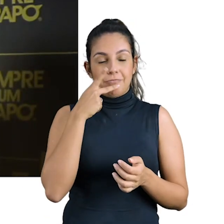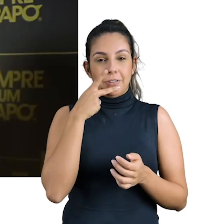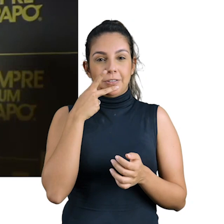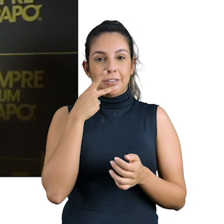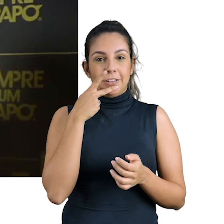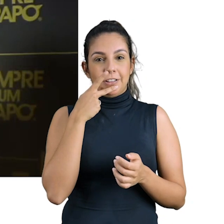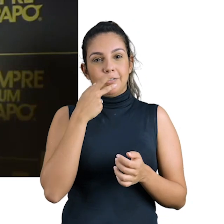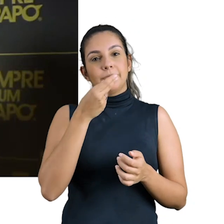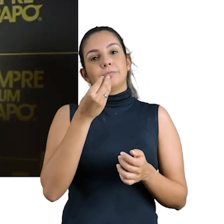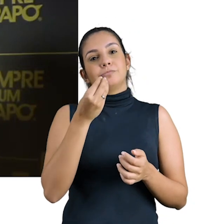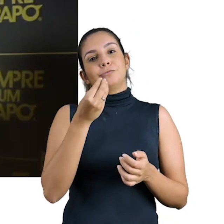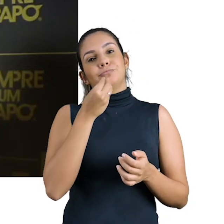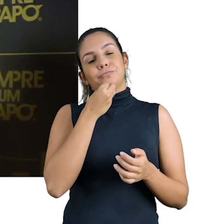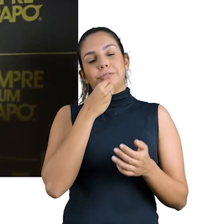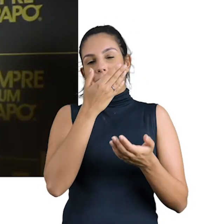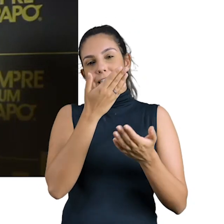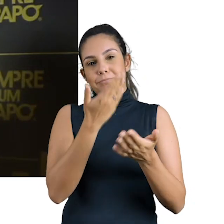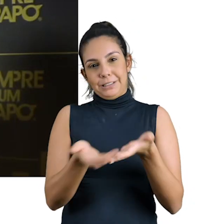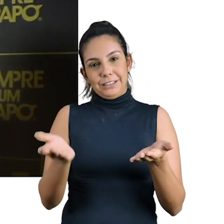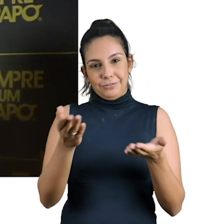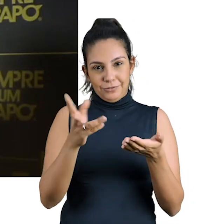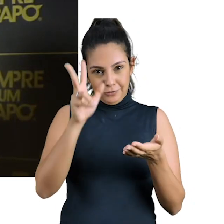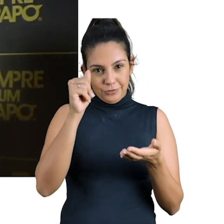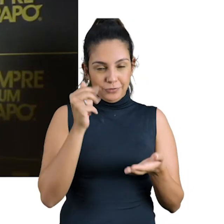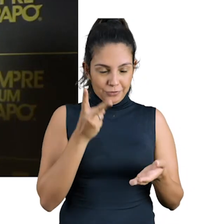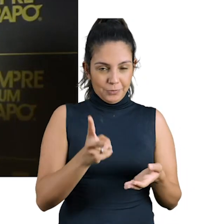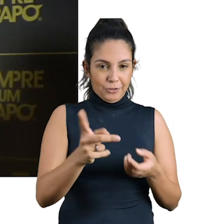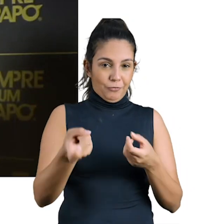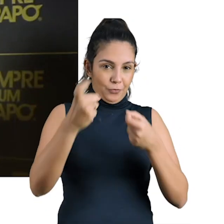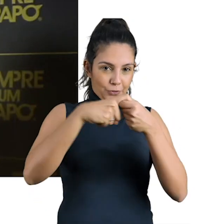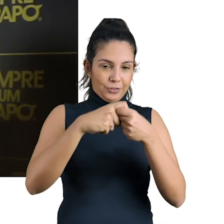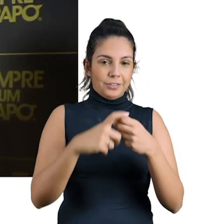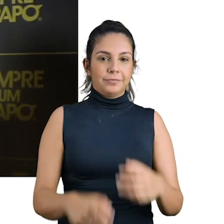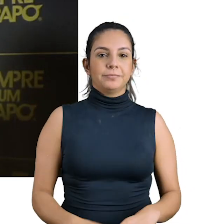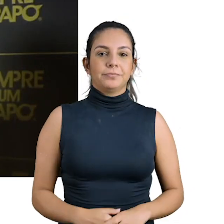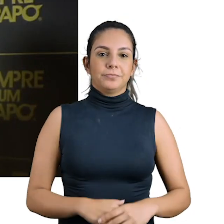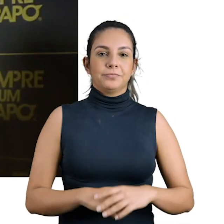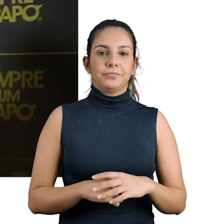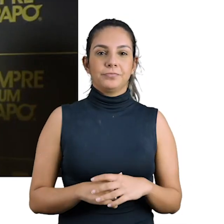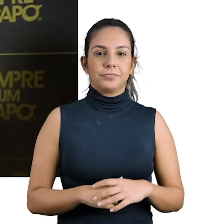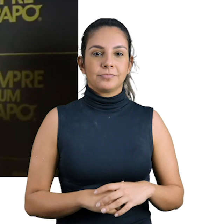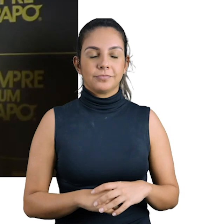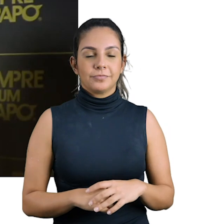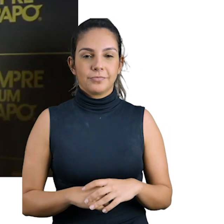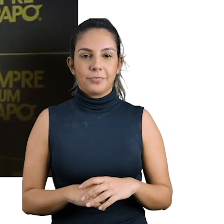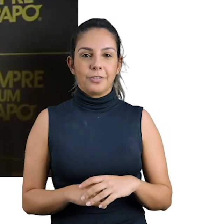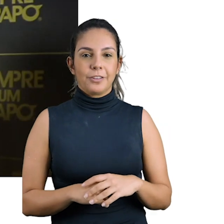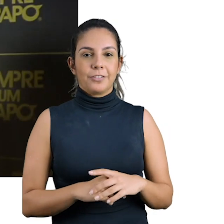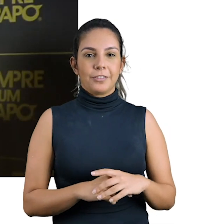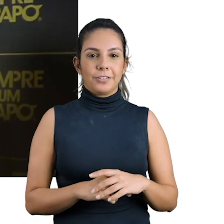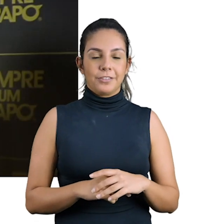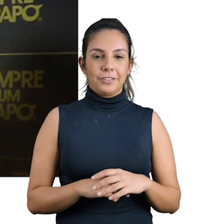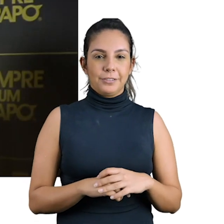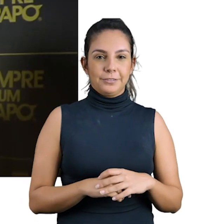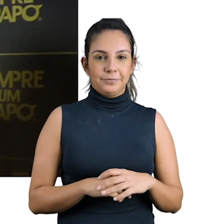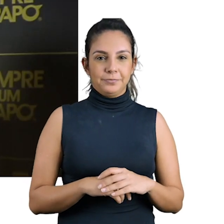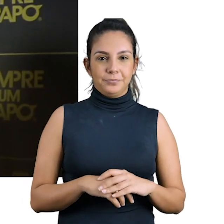que pena que caiu a conexão. Vamos esperar que volte, né? Vamos ver, torcer para os ventos do